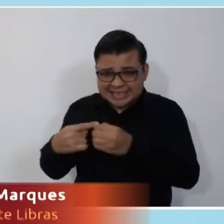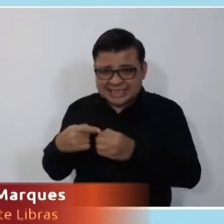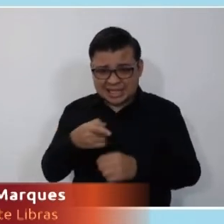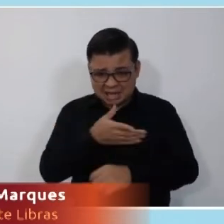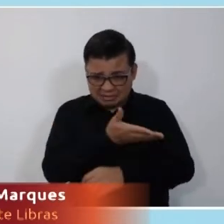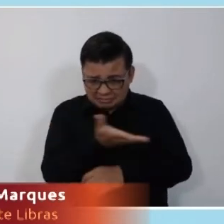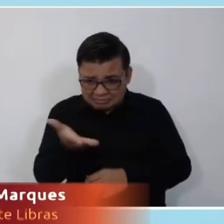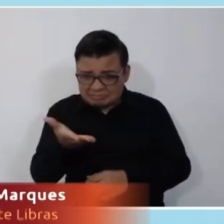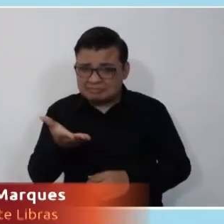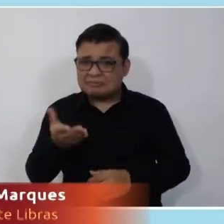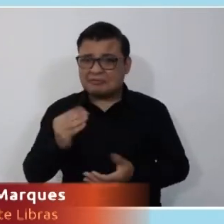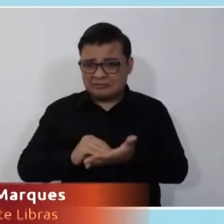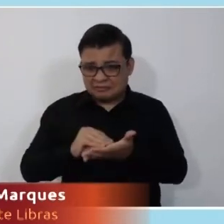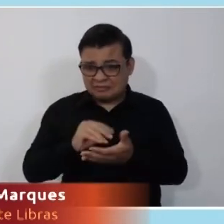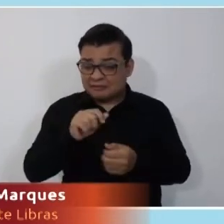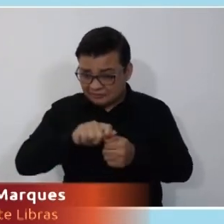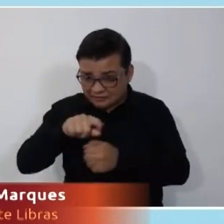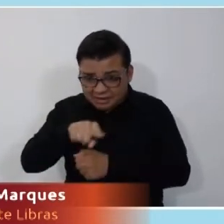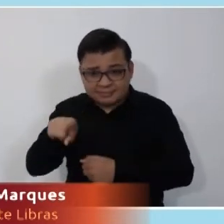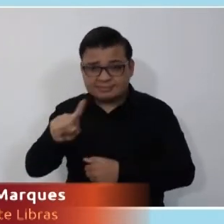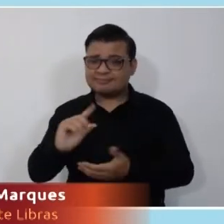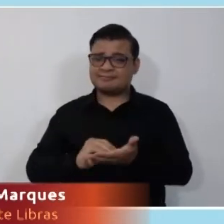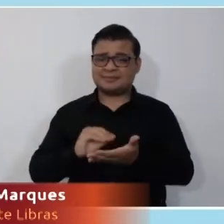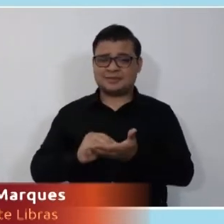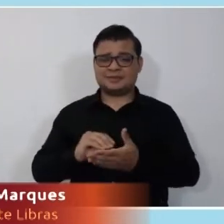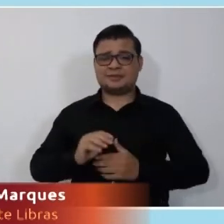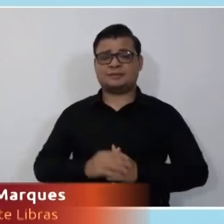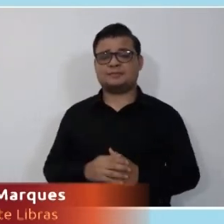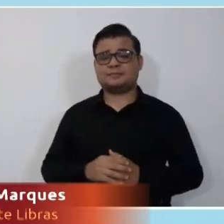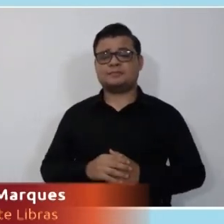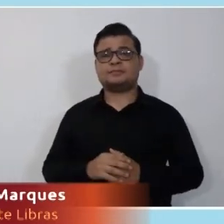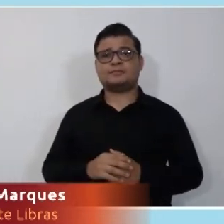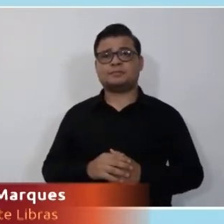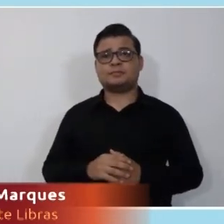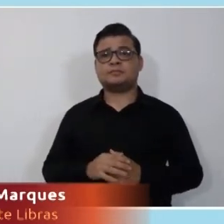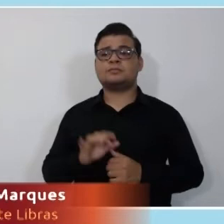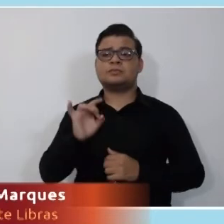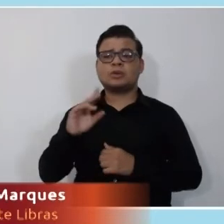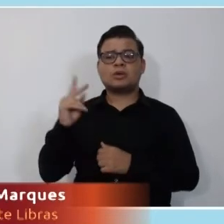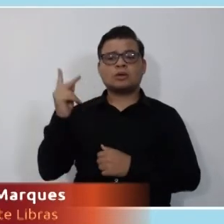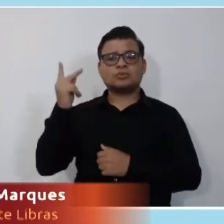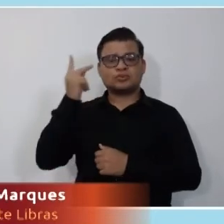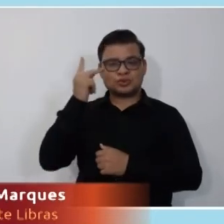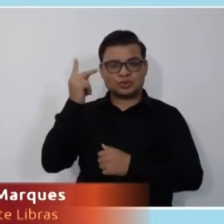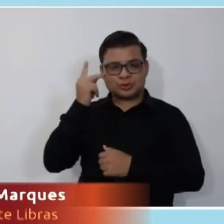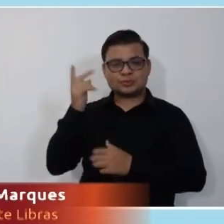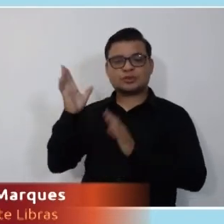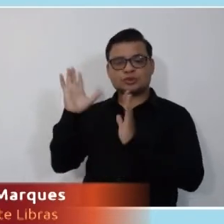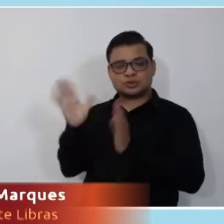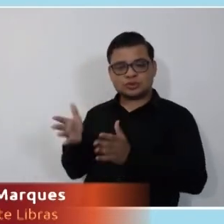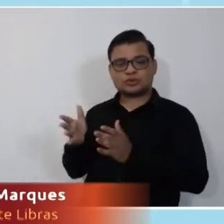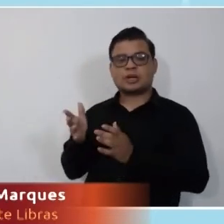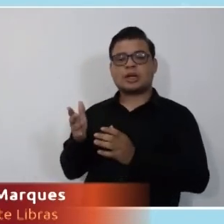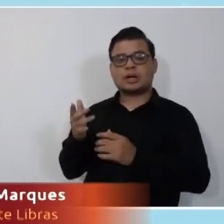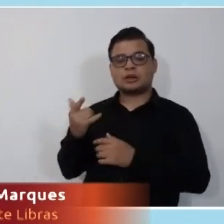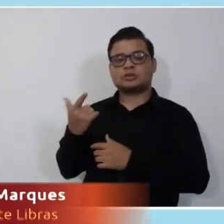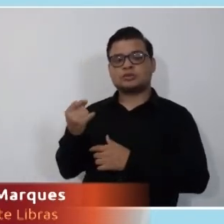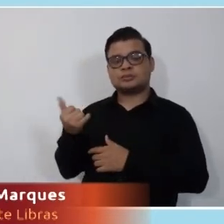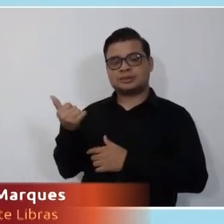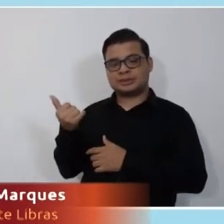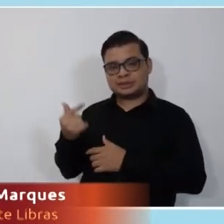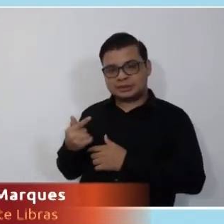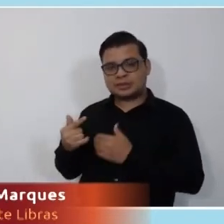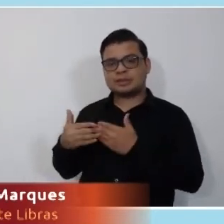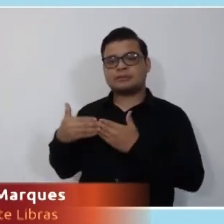que tem, pelo menos, conseguido cadastrar desde 67 até 2017, cada 10 anos,